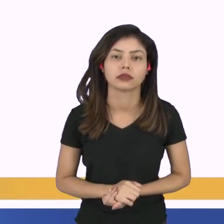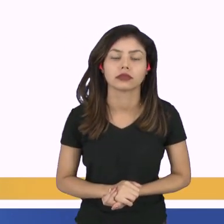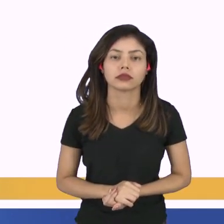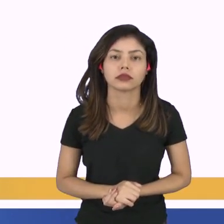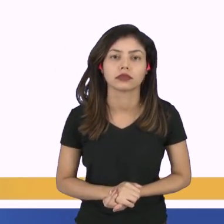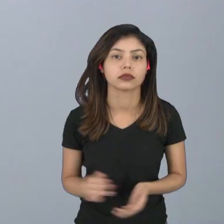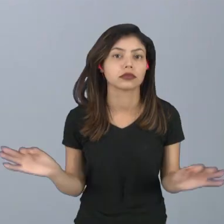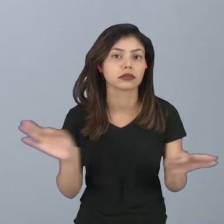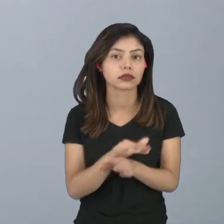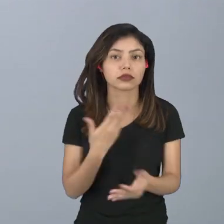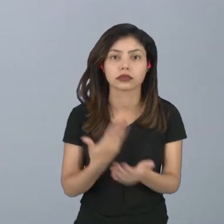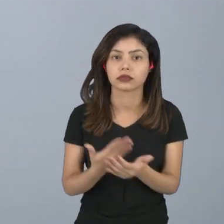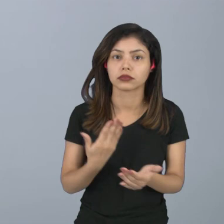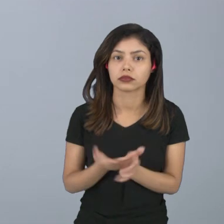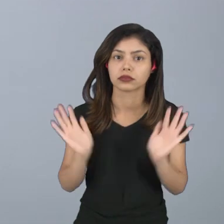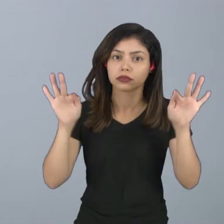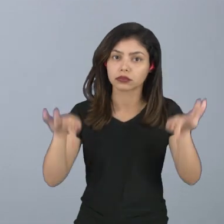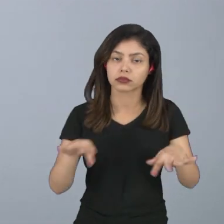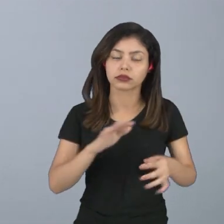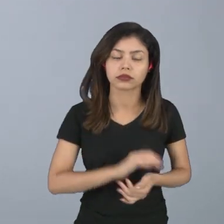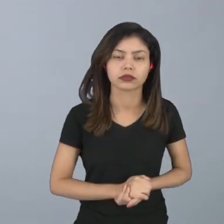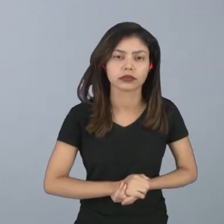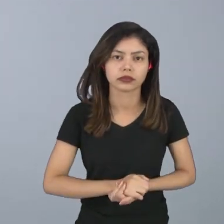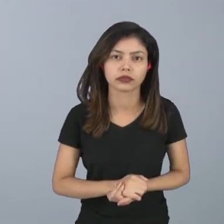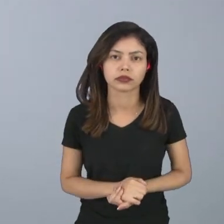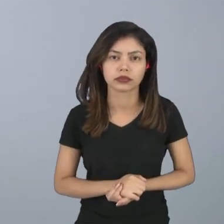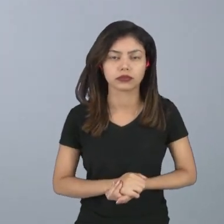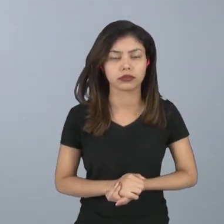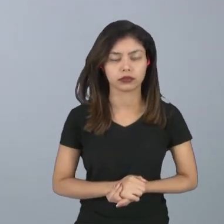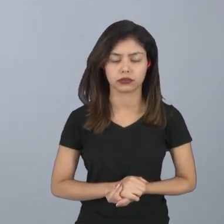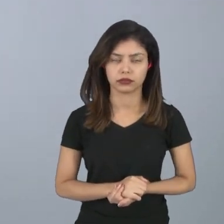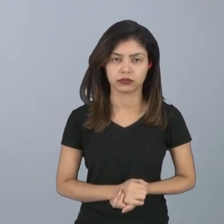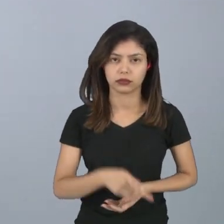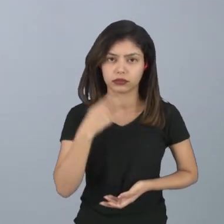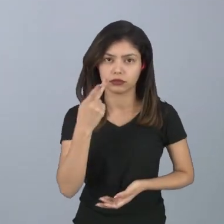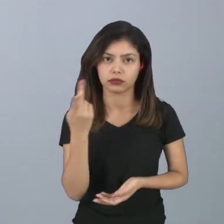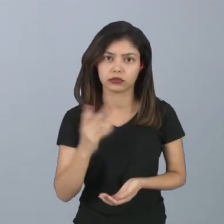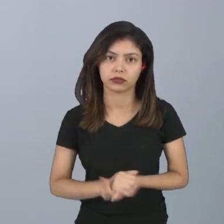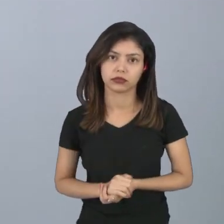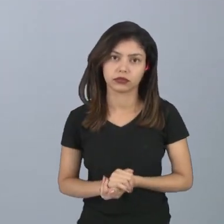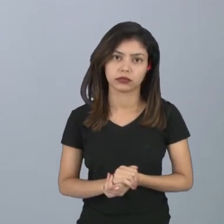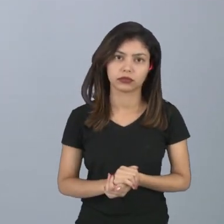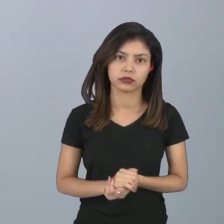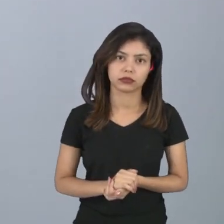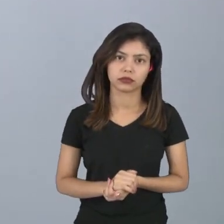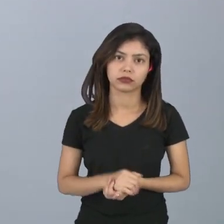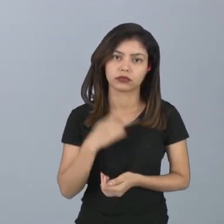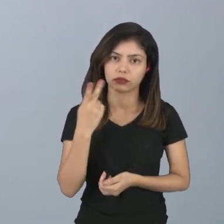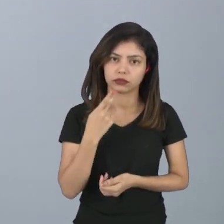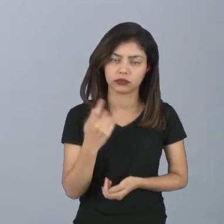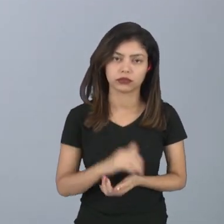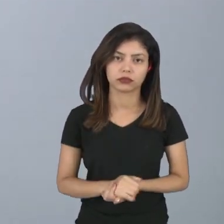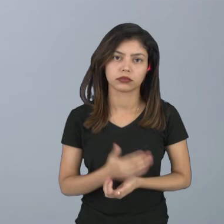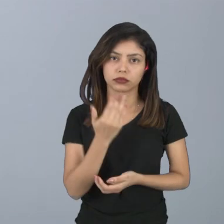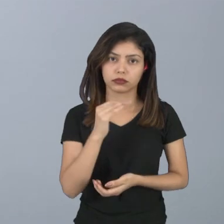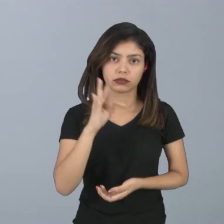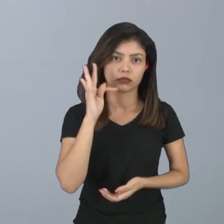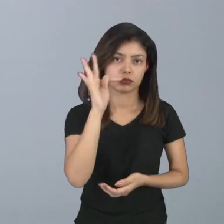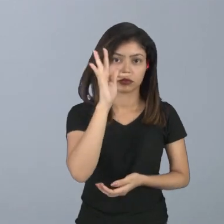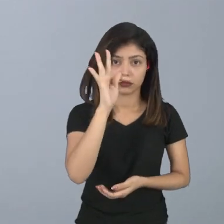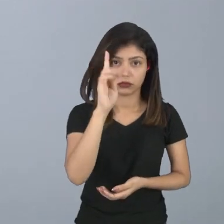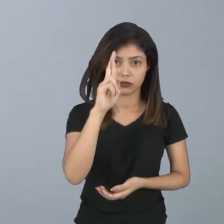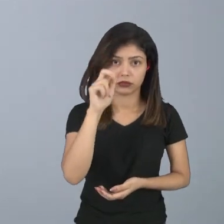E por hoje a nossa aula fica aqui, gente. Falamos sobre os alimentos transgênicos, né? As suas